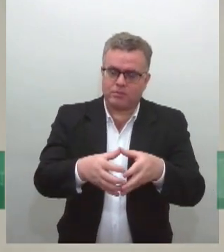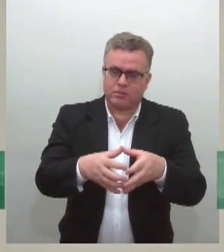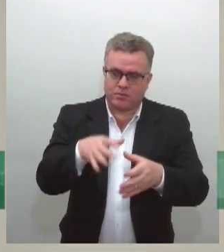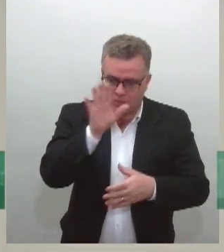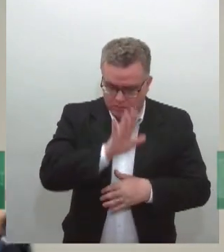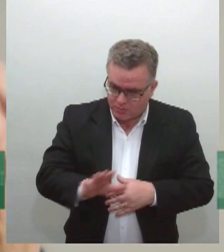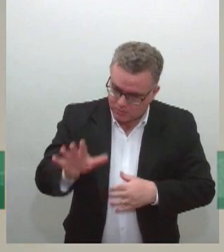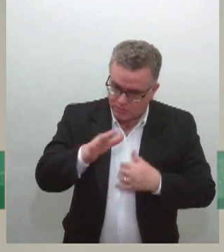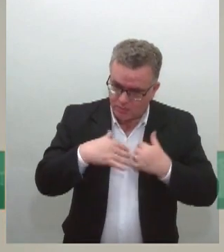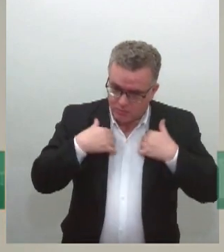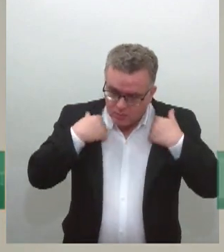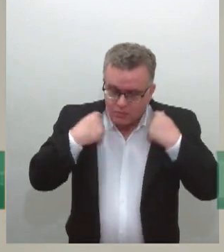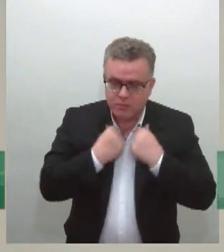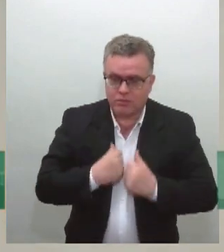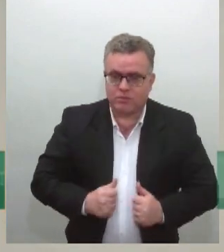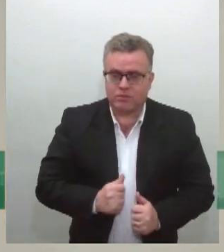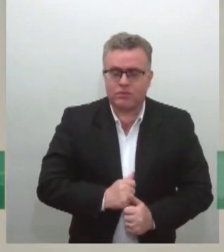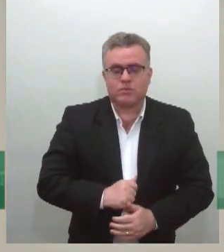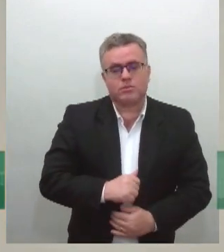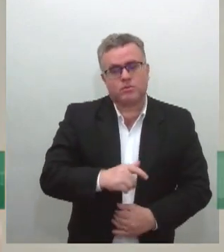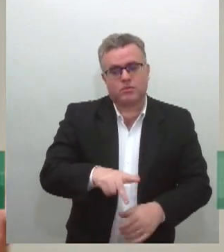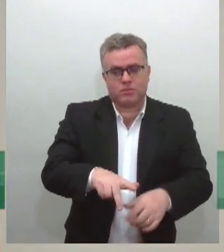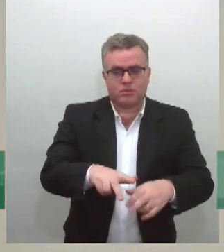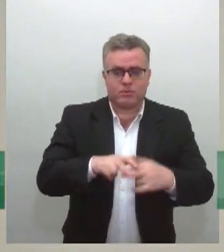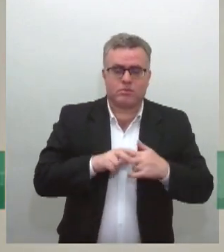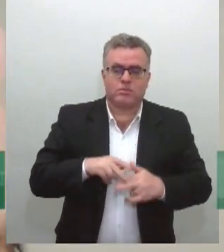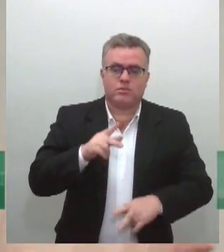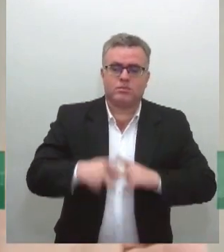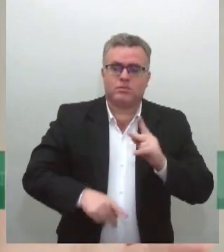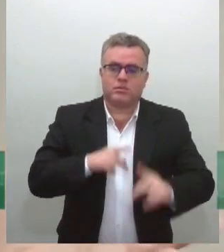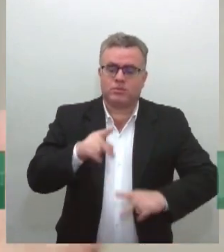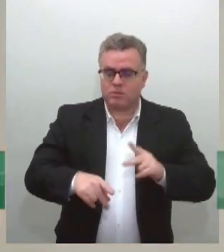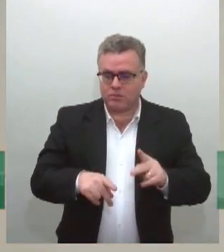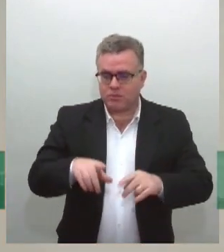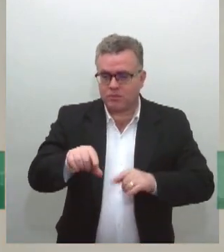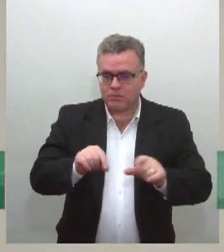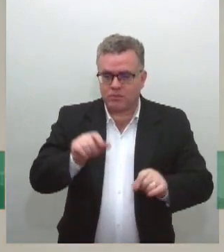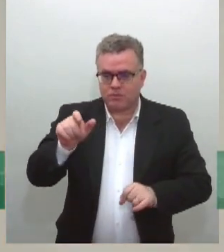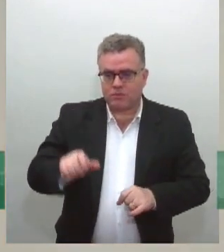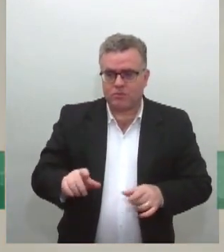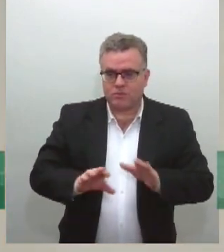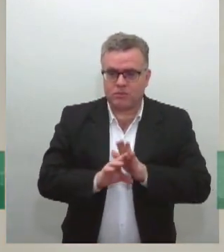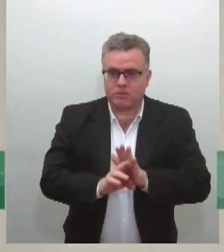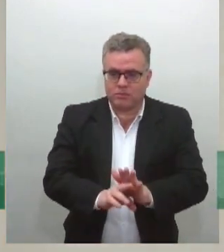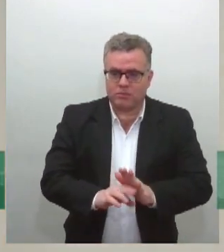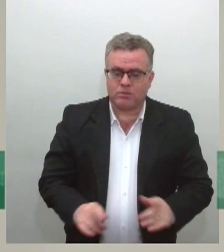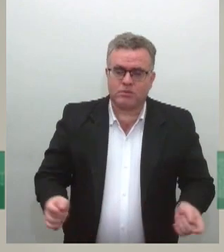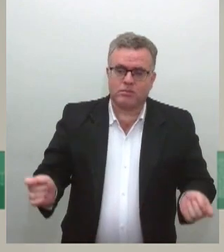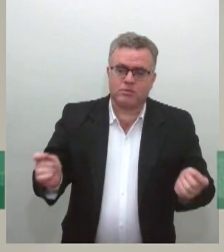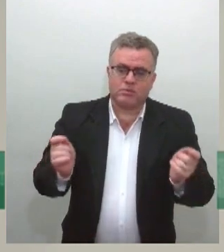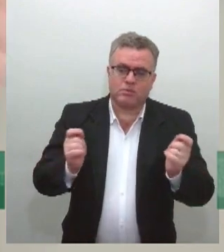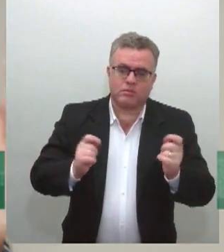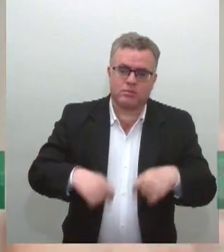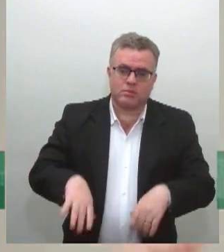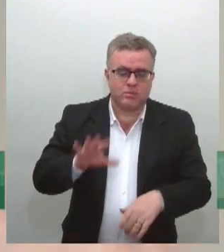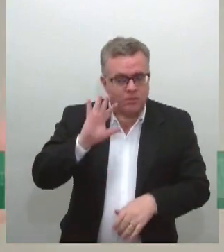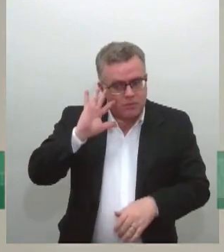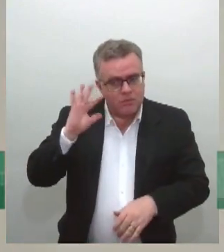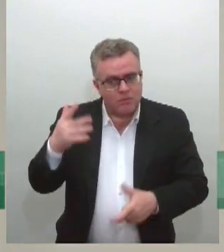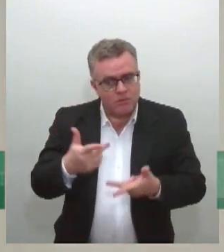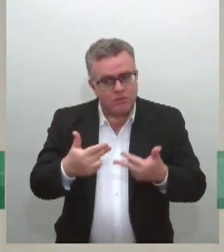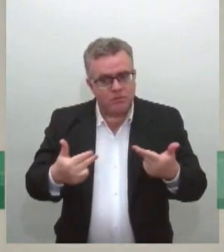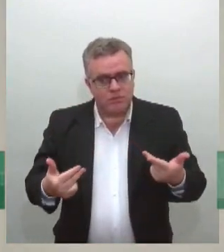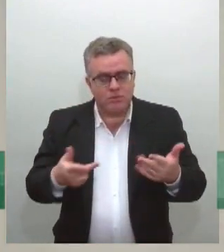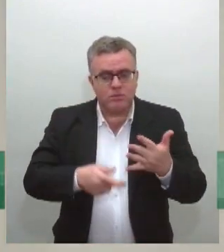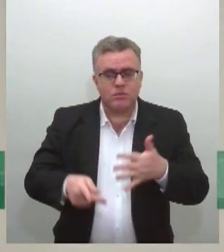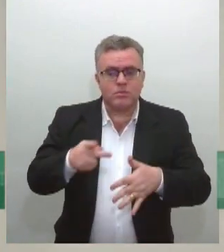onde a população, por meio desses representantes, poderá definir quais são as suas prioridades em termos de produção